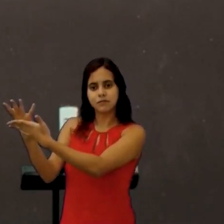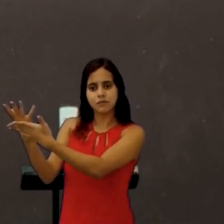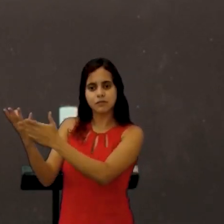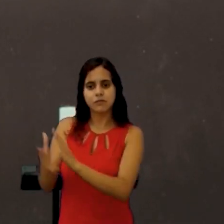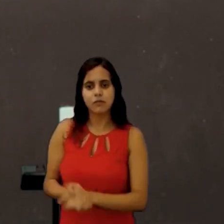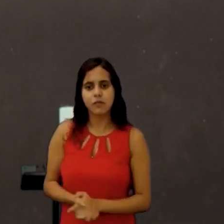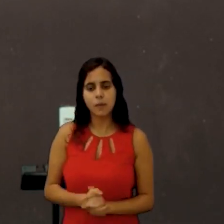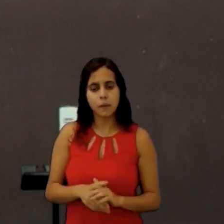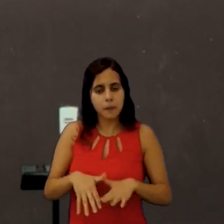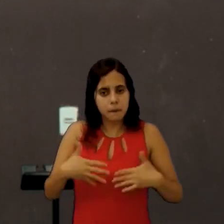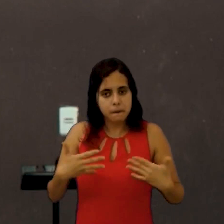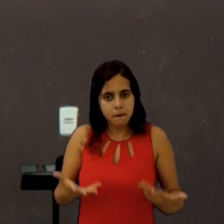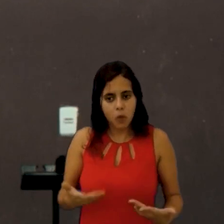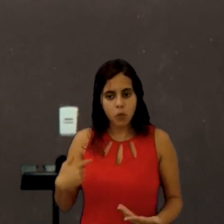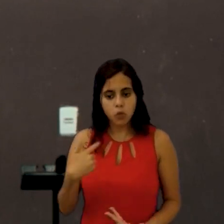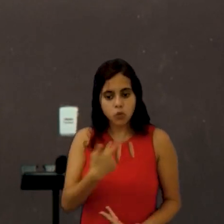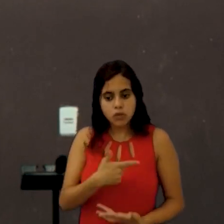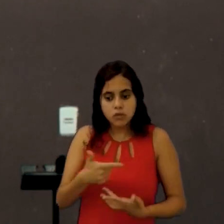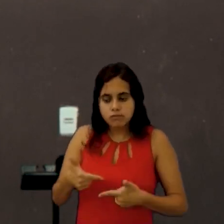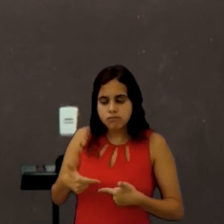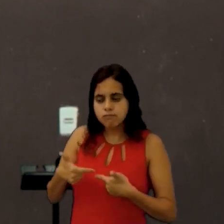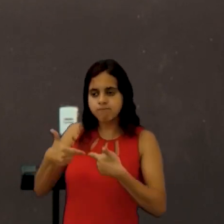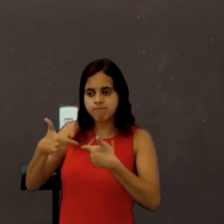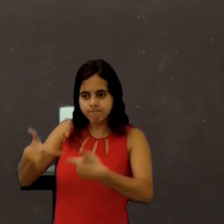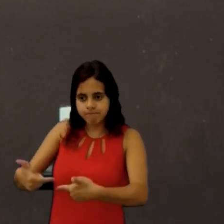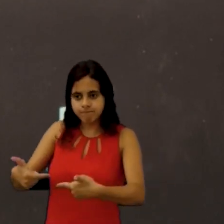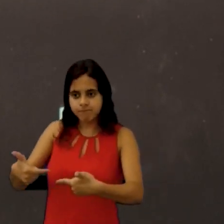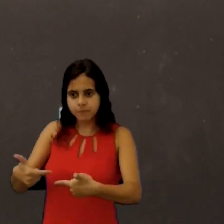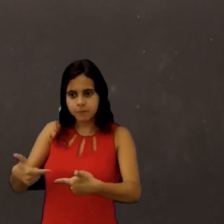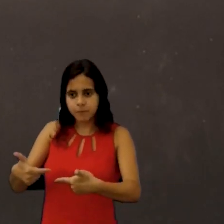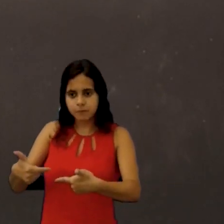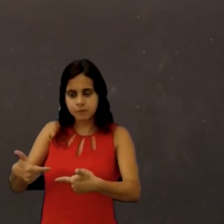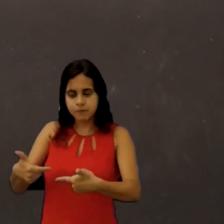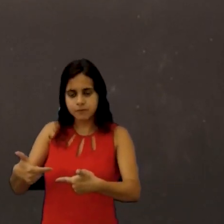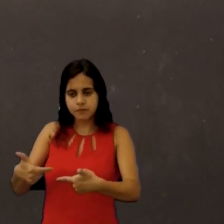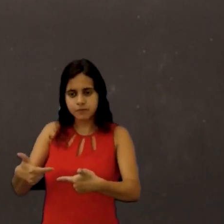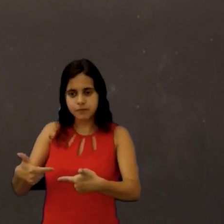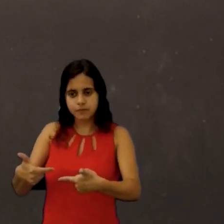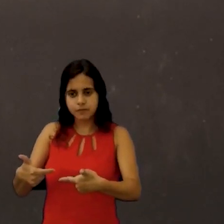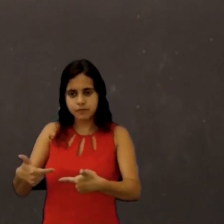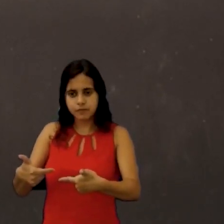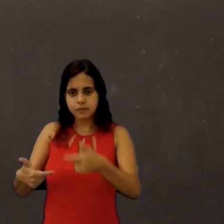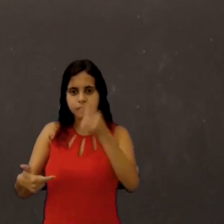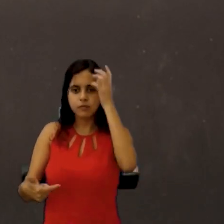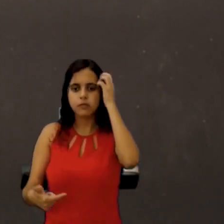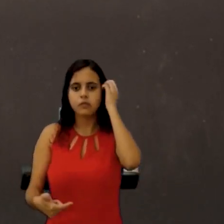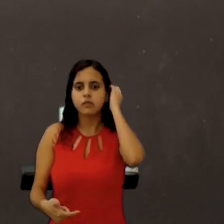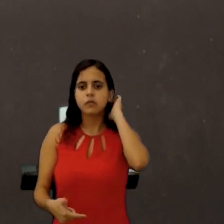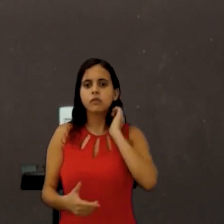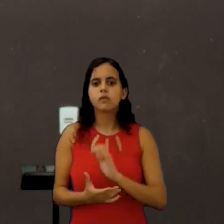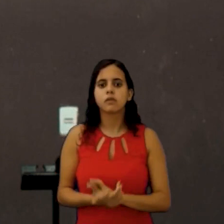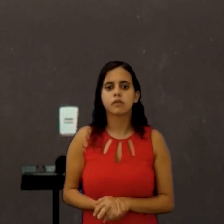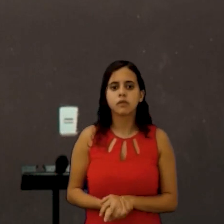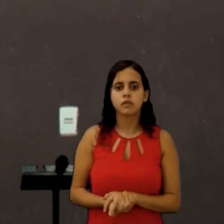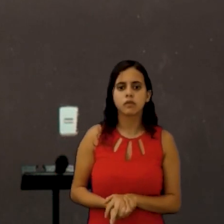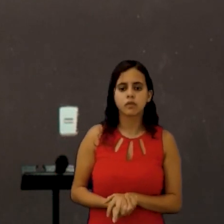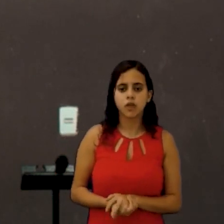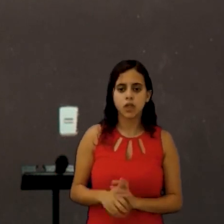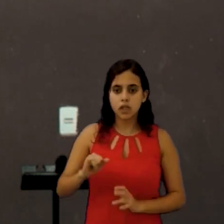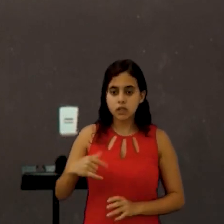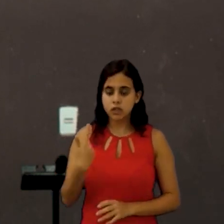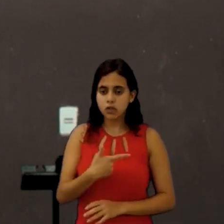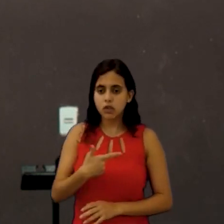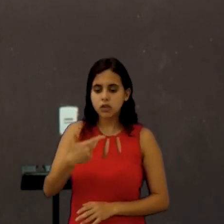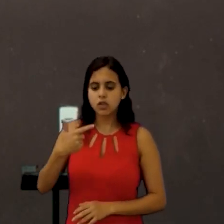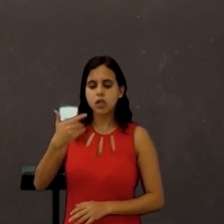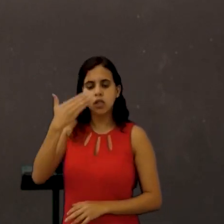Assim que nós, daqui por diante, a ninguém conhecemos segundo a carne. E se antes conhecemos Cristo segundo a